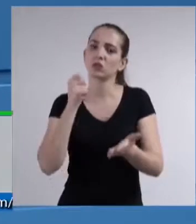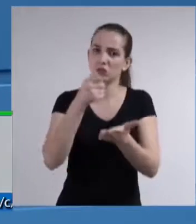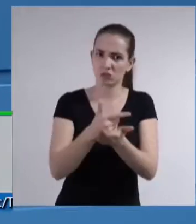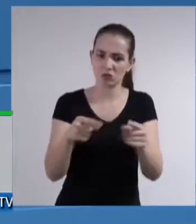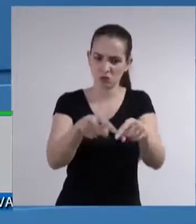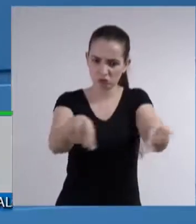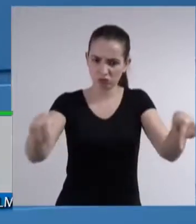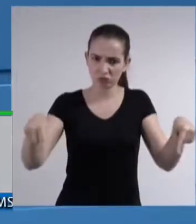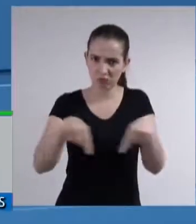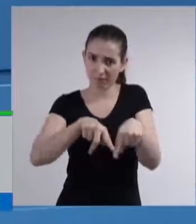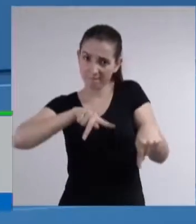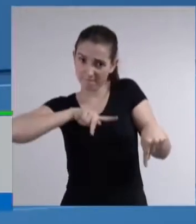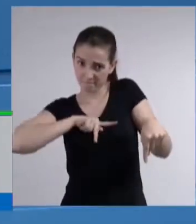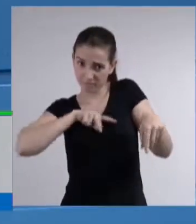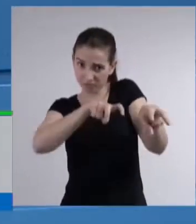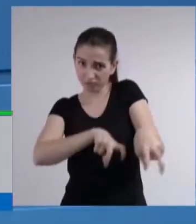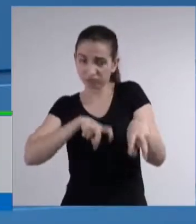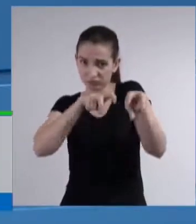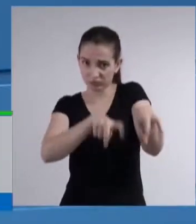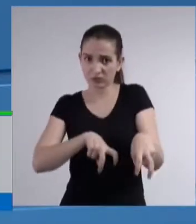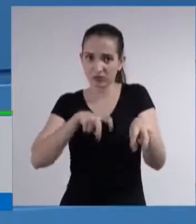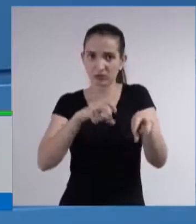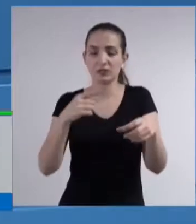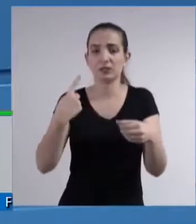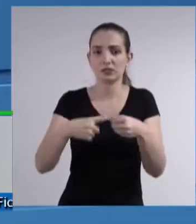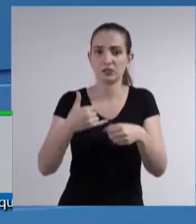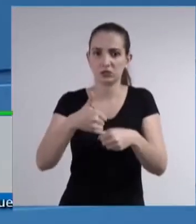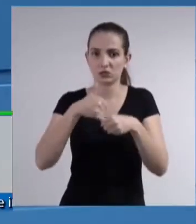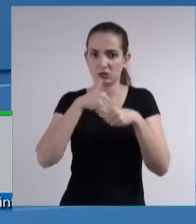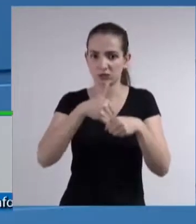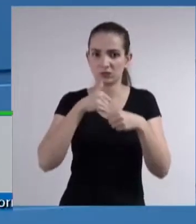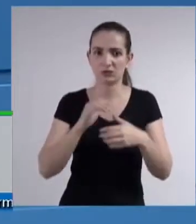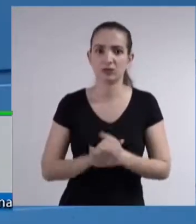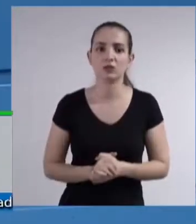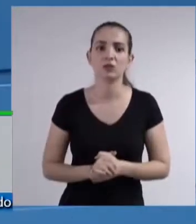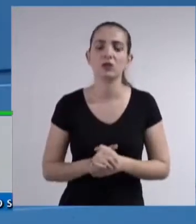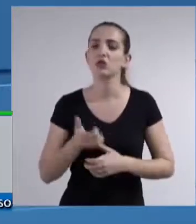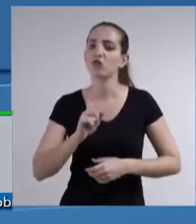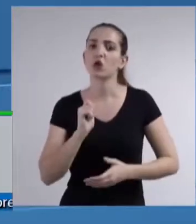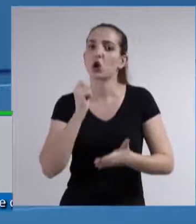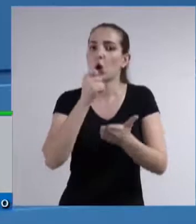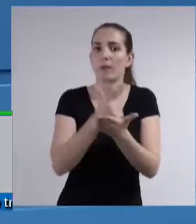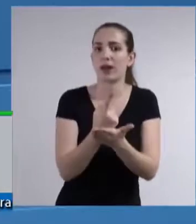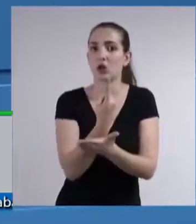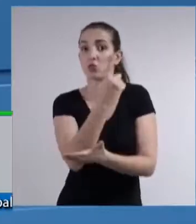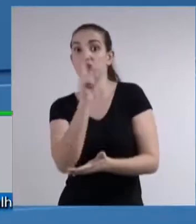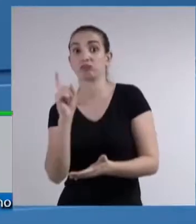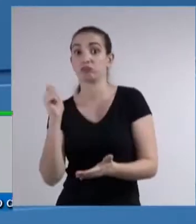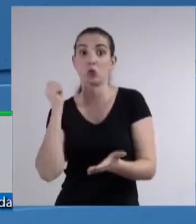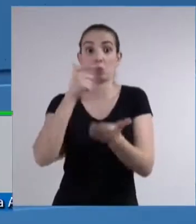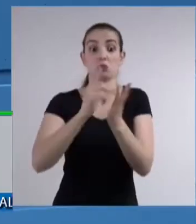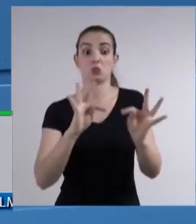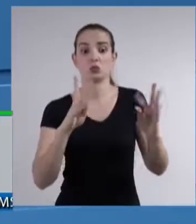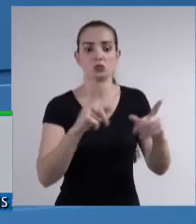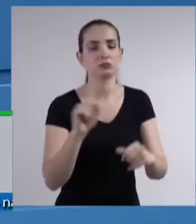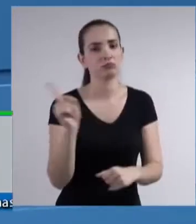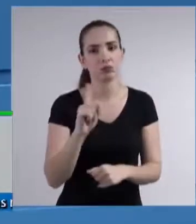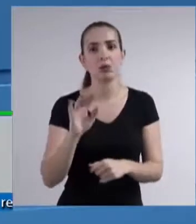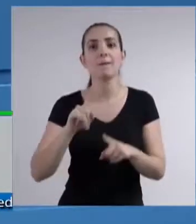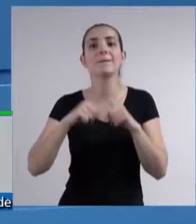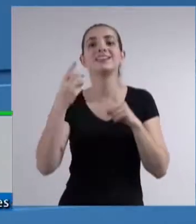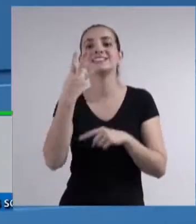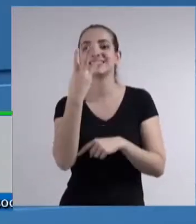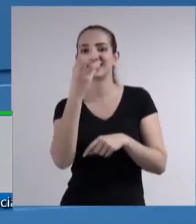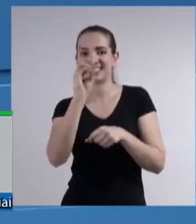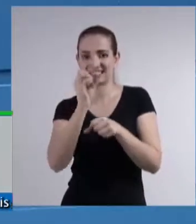E não foi uma propriedade rural comprada de uma vez, foi uma propriedade rural comprada durante 30